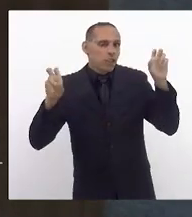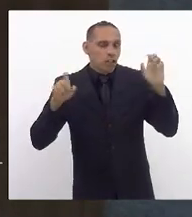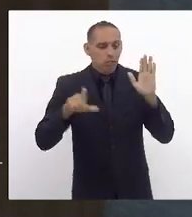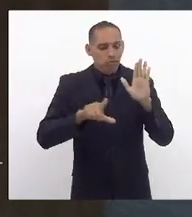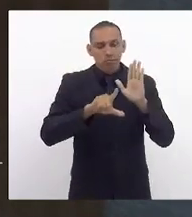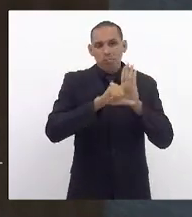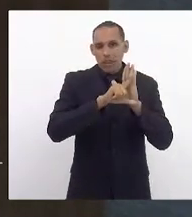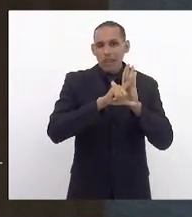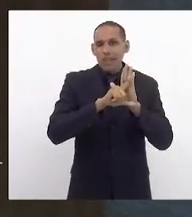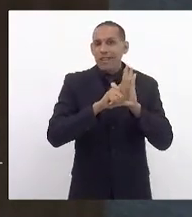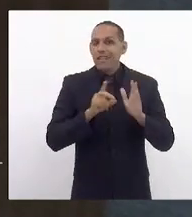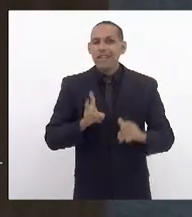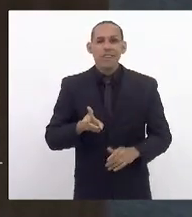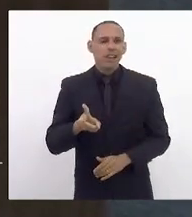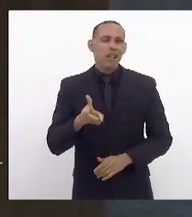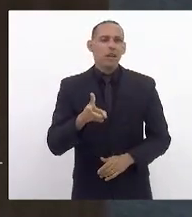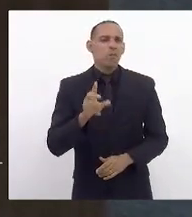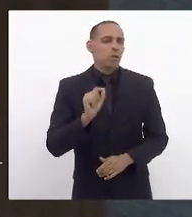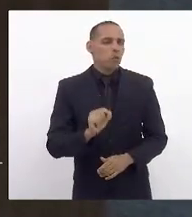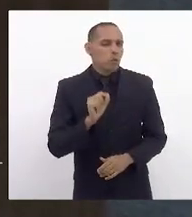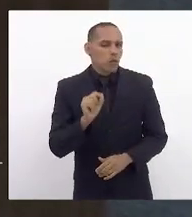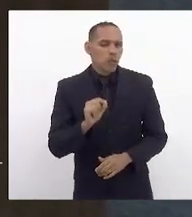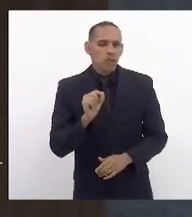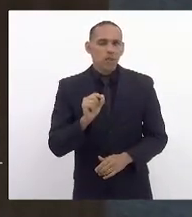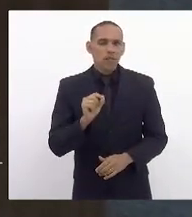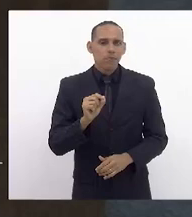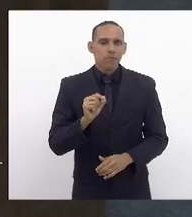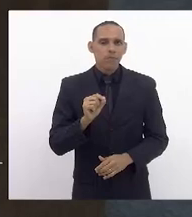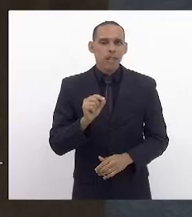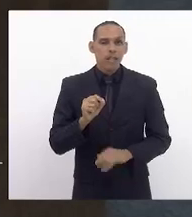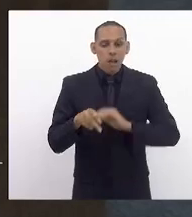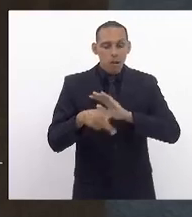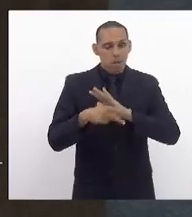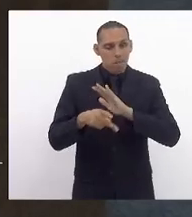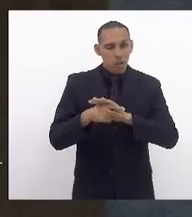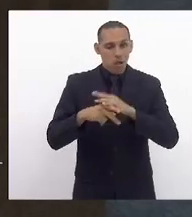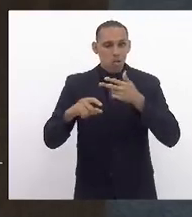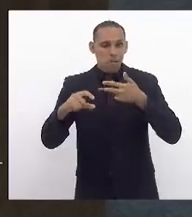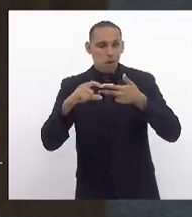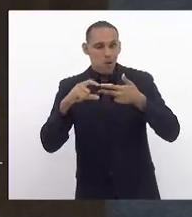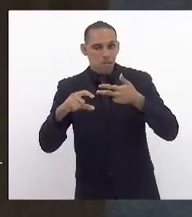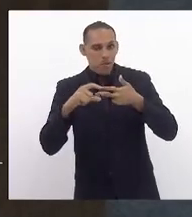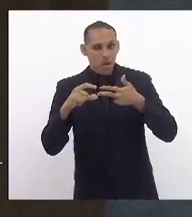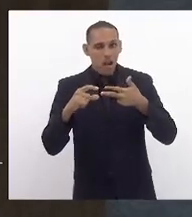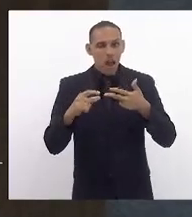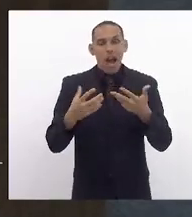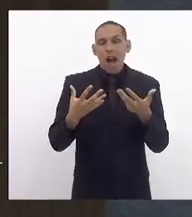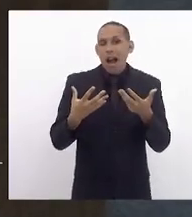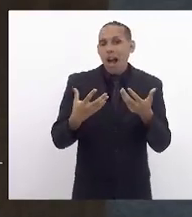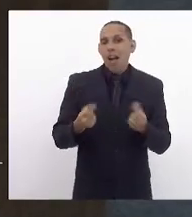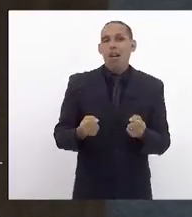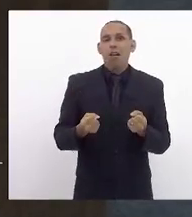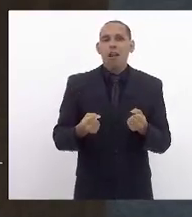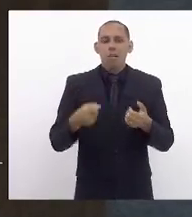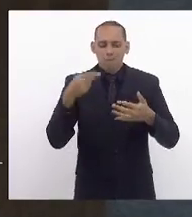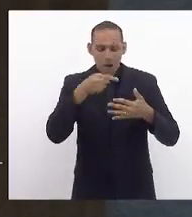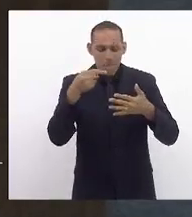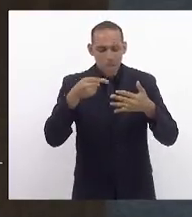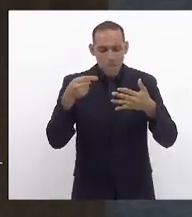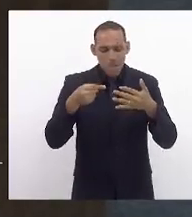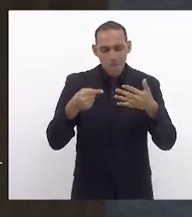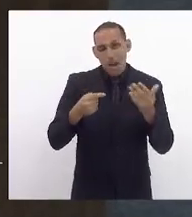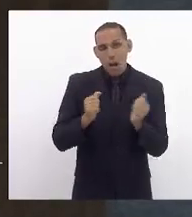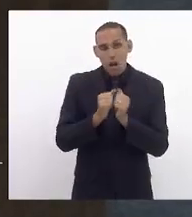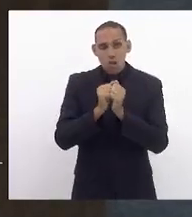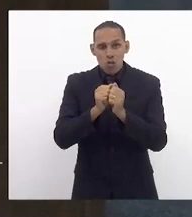leis, sempre vir: cabe ao Poder Executivo a adoção de medidas junto aos